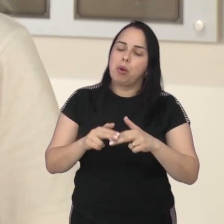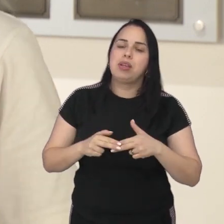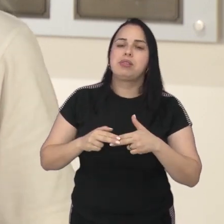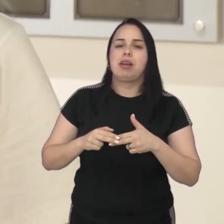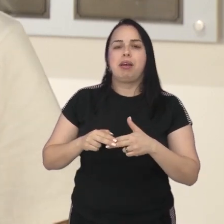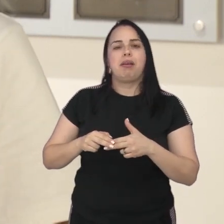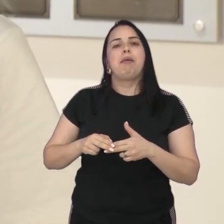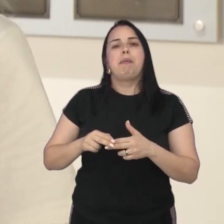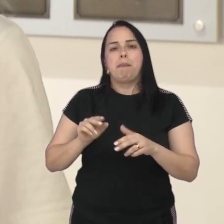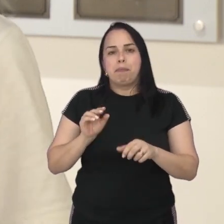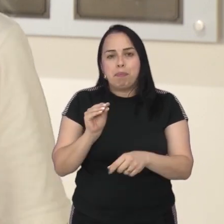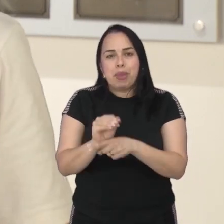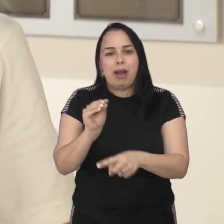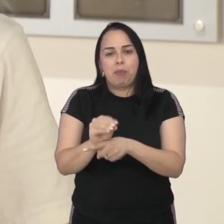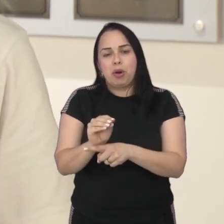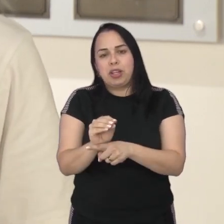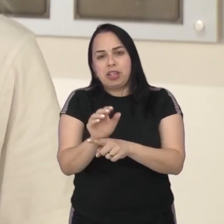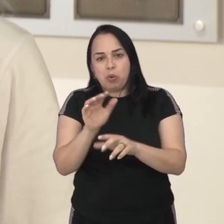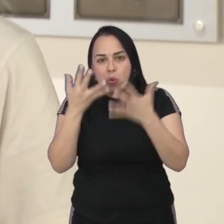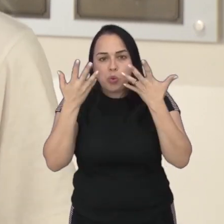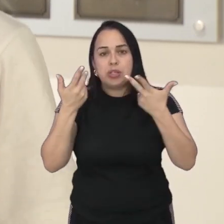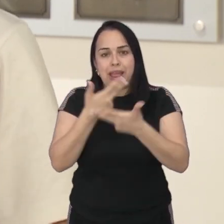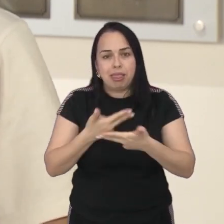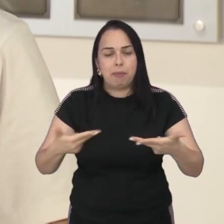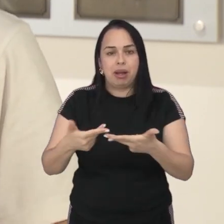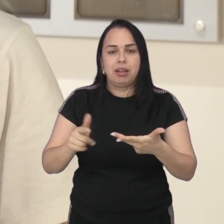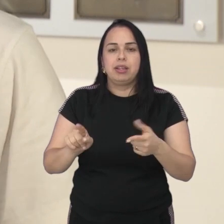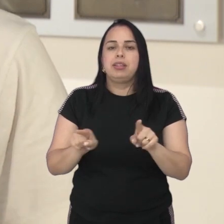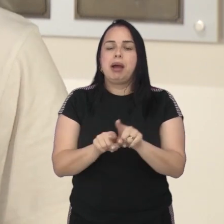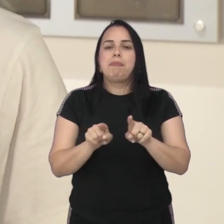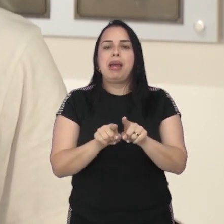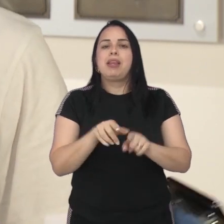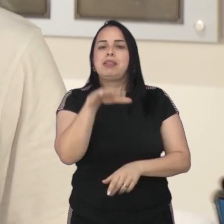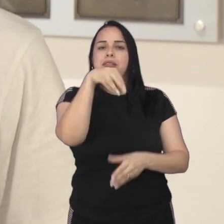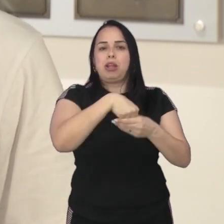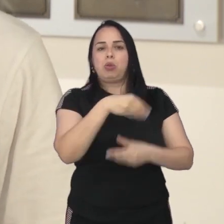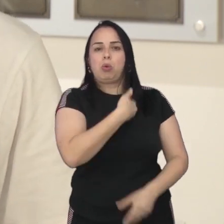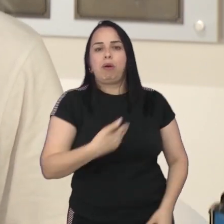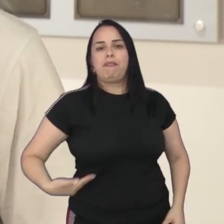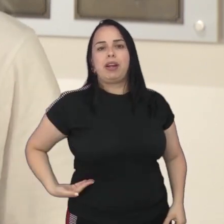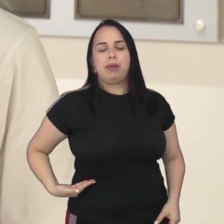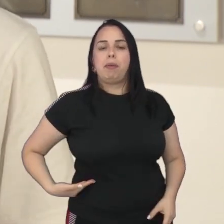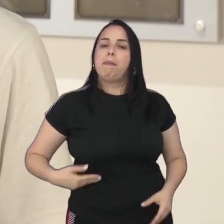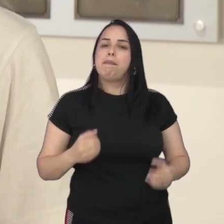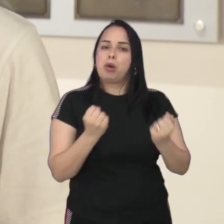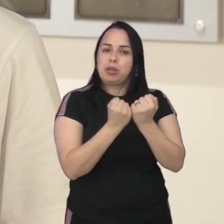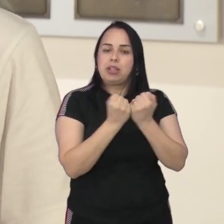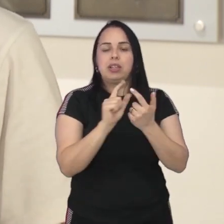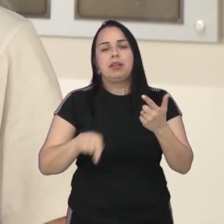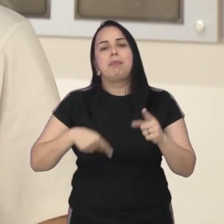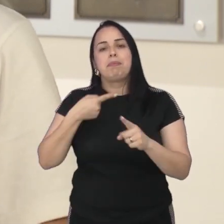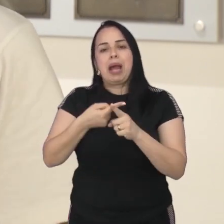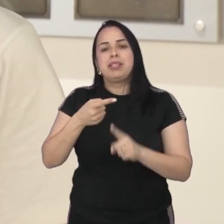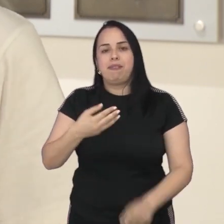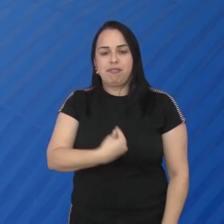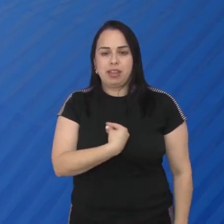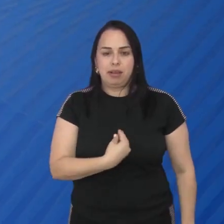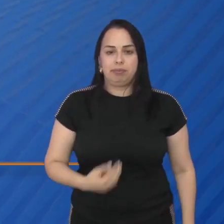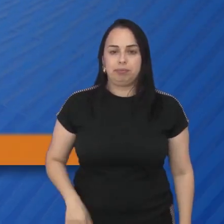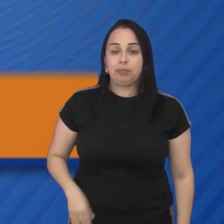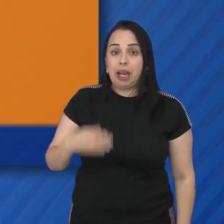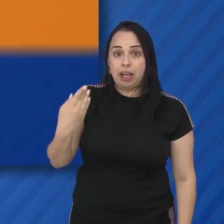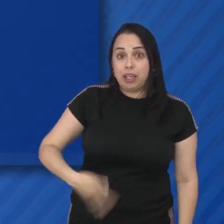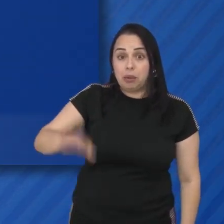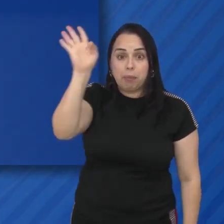é o principal objetivo da lei: proteger os animais, proteger as repartições públicas e também vidas.